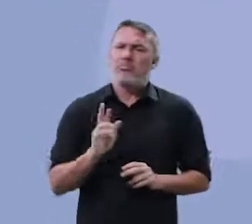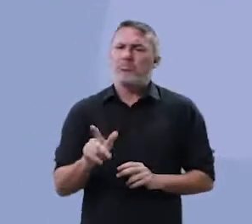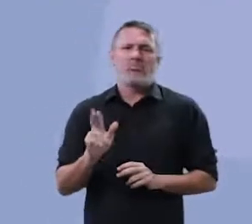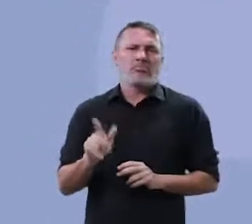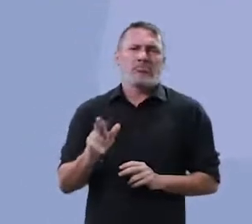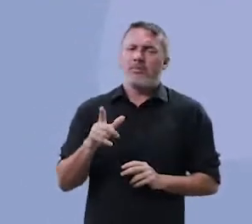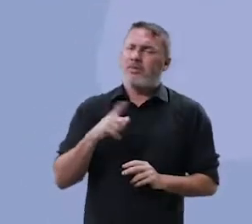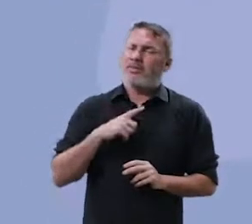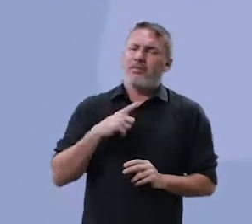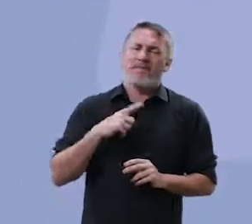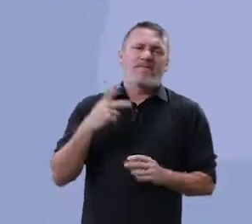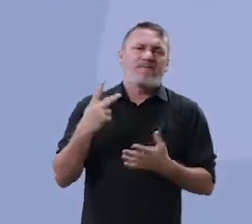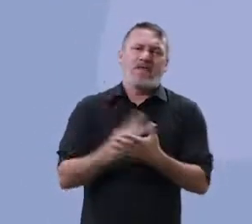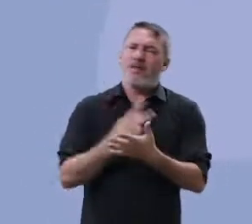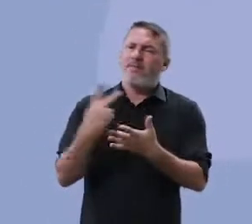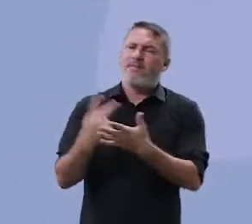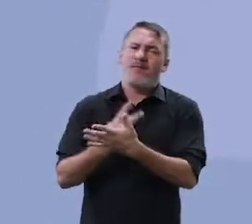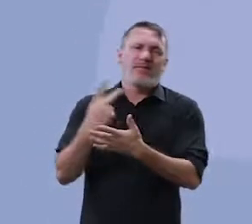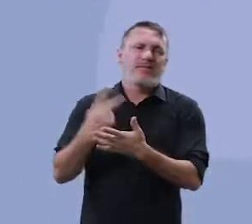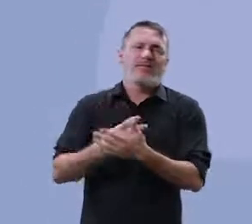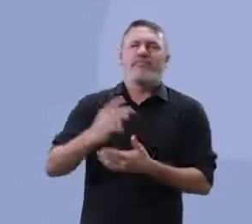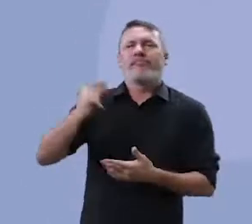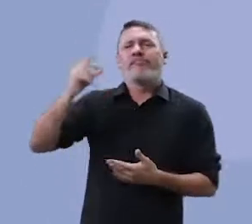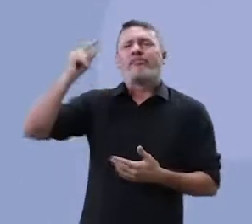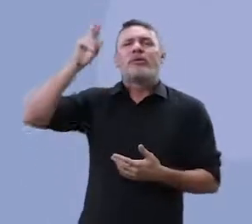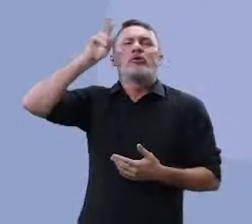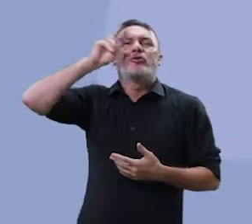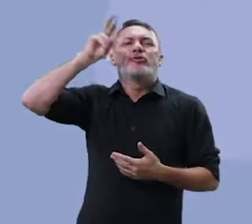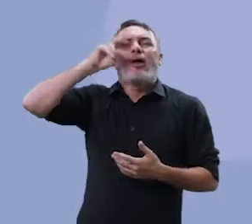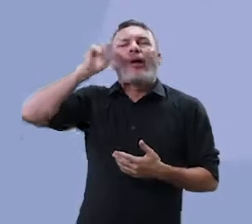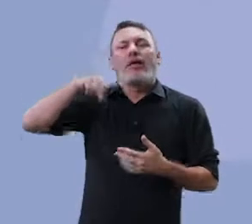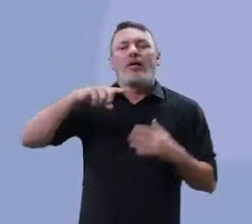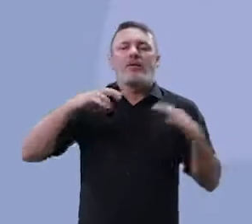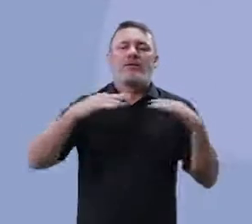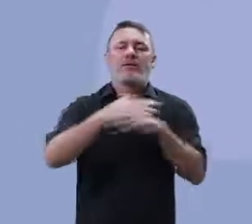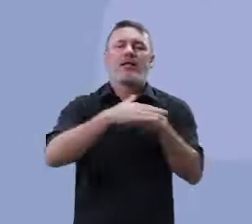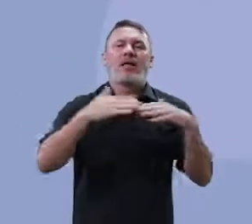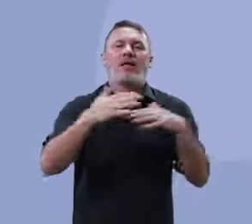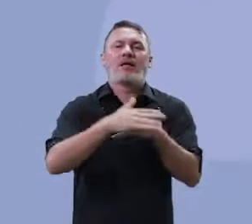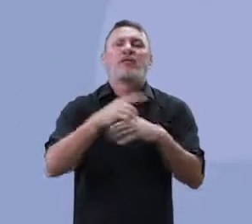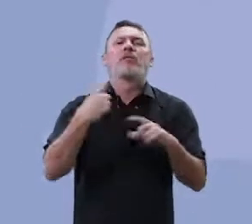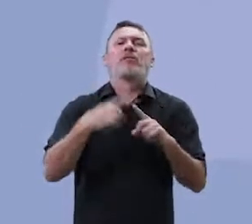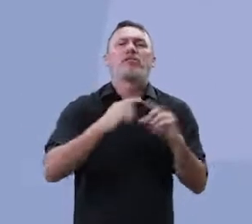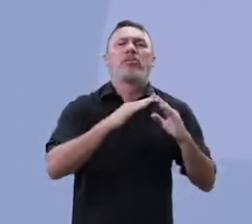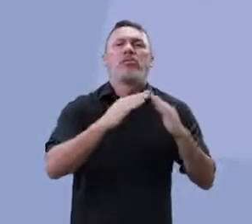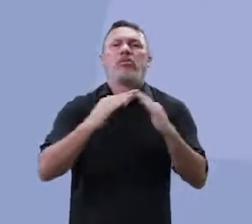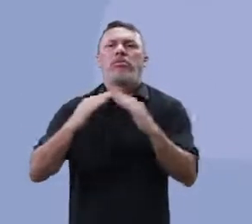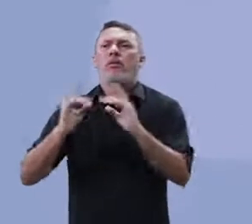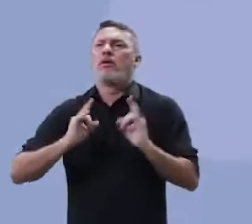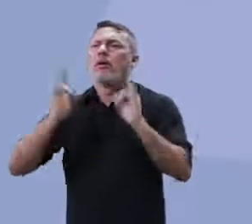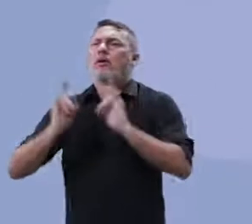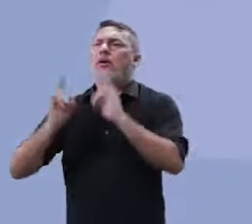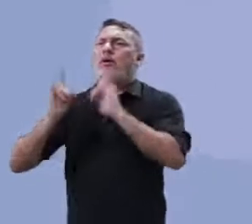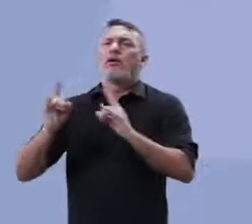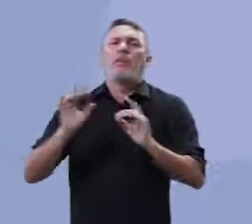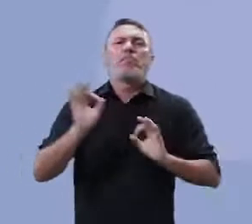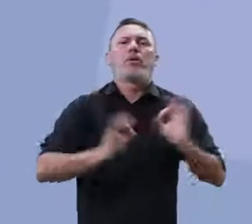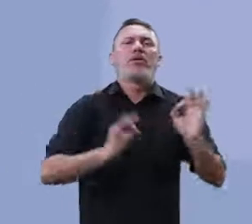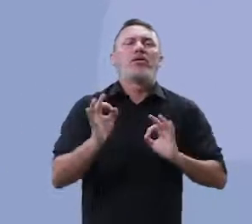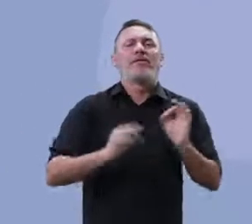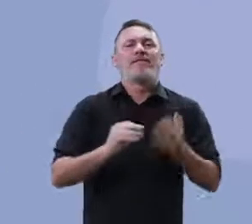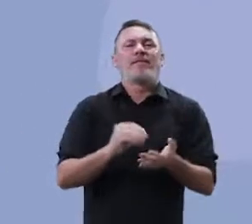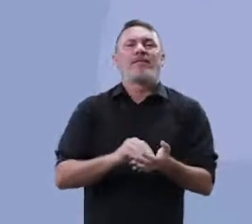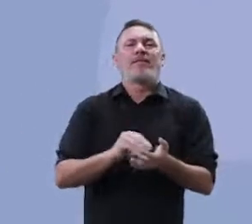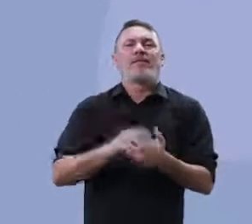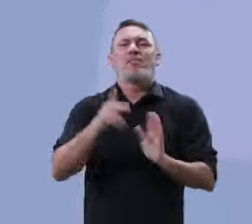Brasil? Não. Tem falhas históricas no planejamento urbano das cidades. Simples assim. Eles planejam